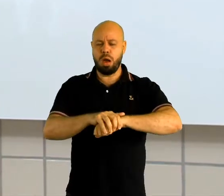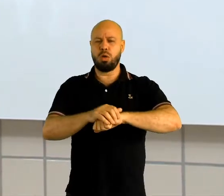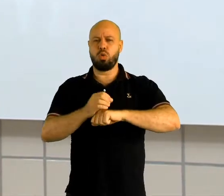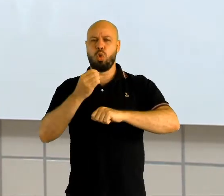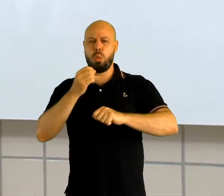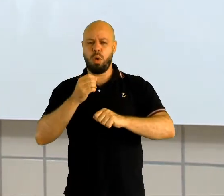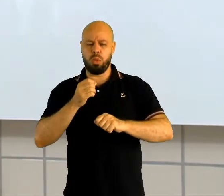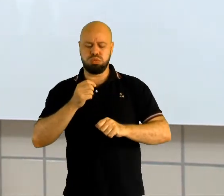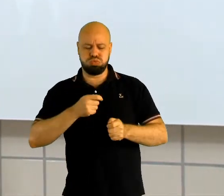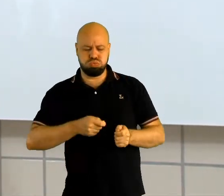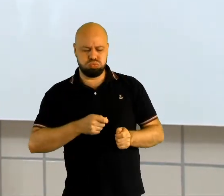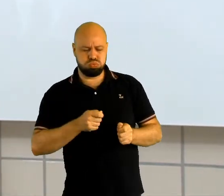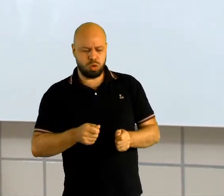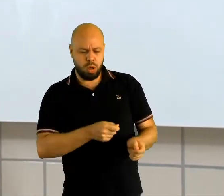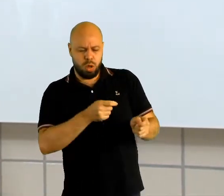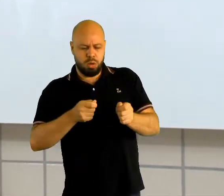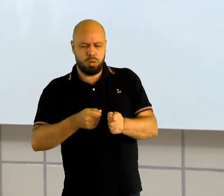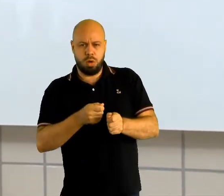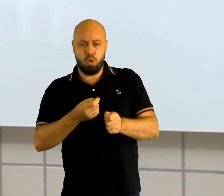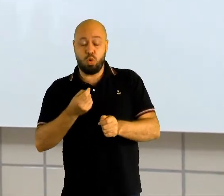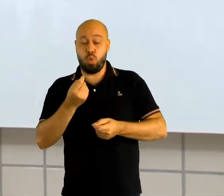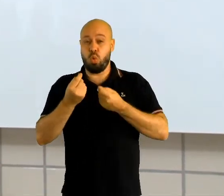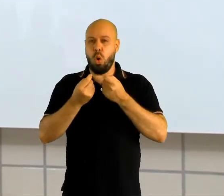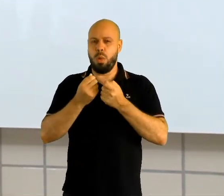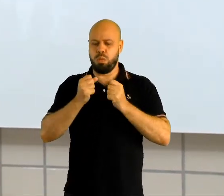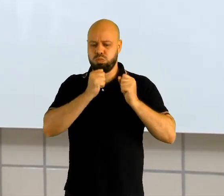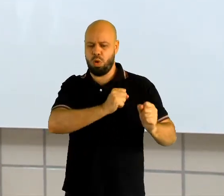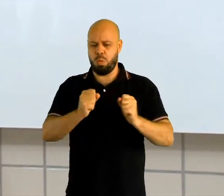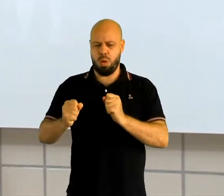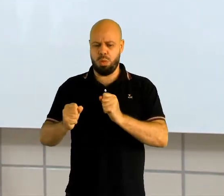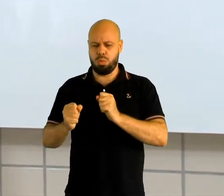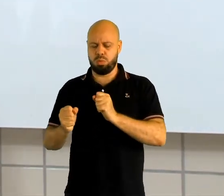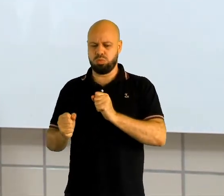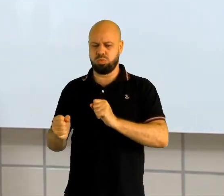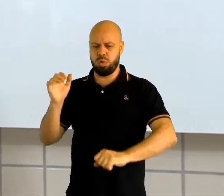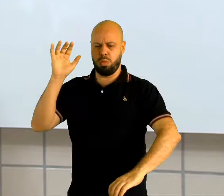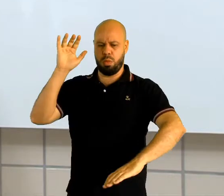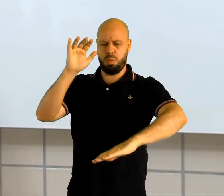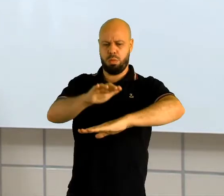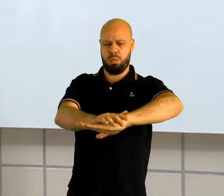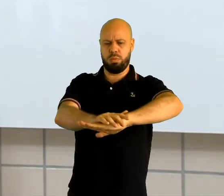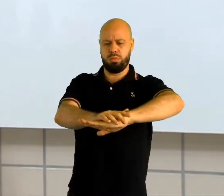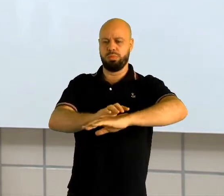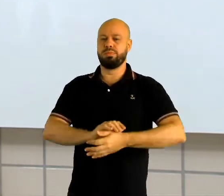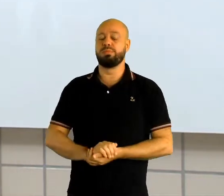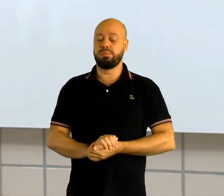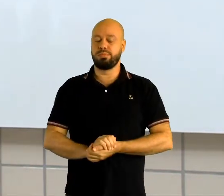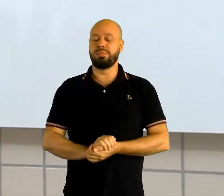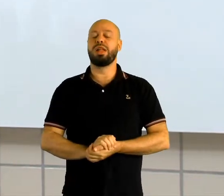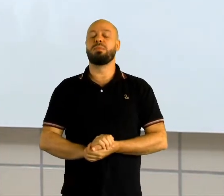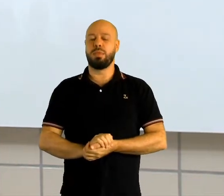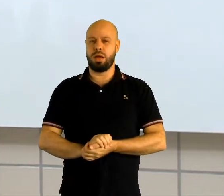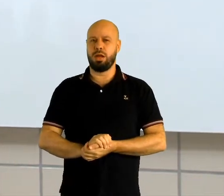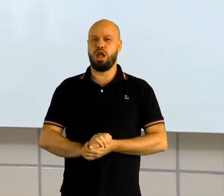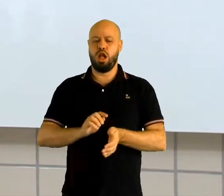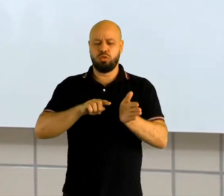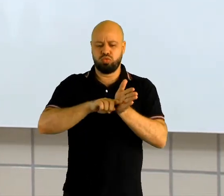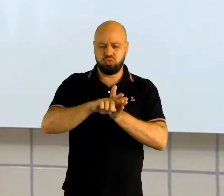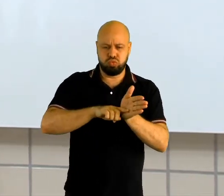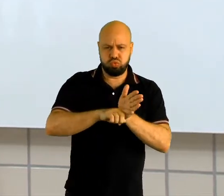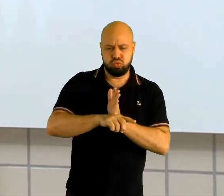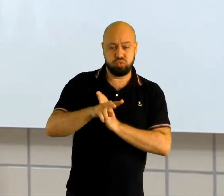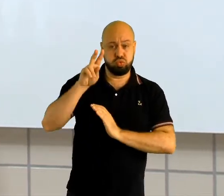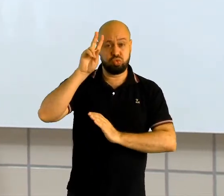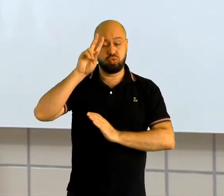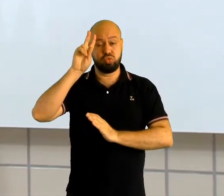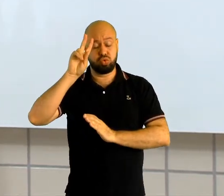uma forma de exercer o poder sobre o outro. Essa seria a forma mais utilizada pelos historiadores para